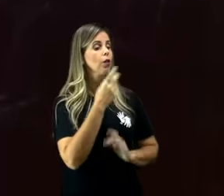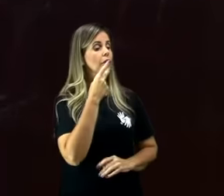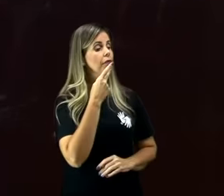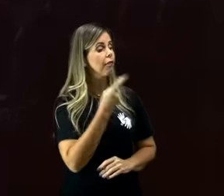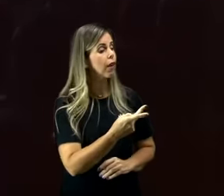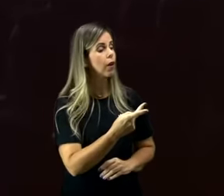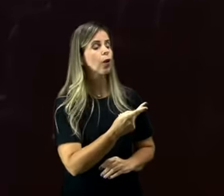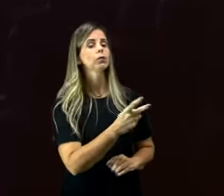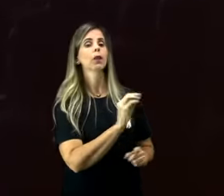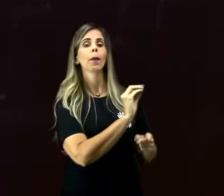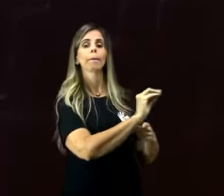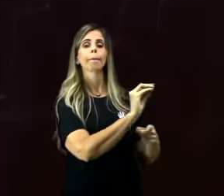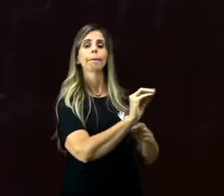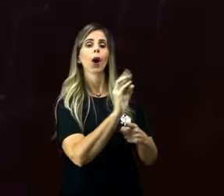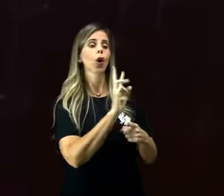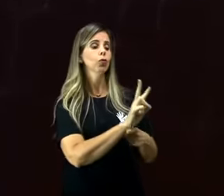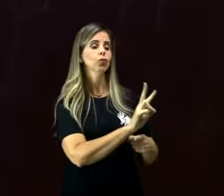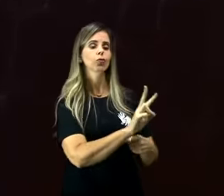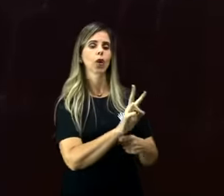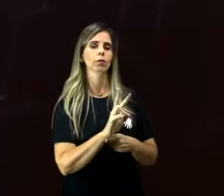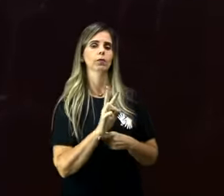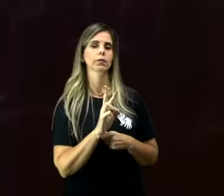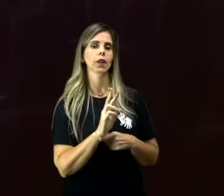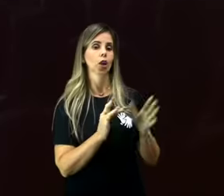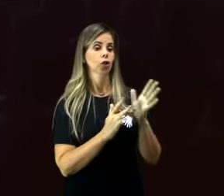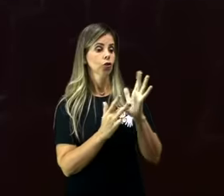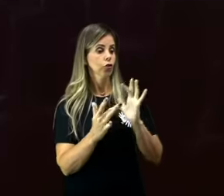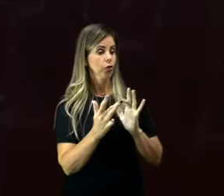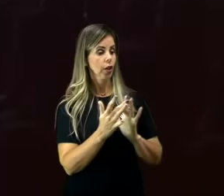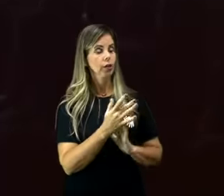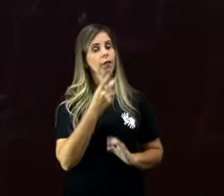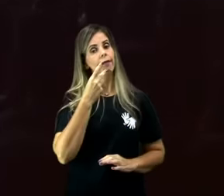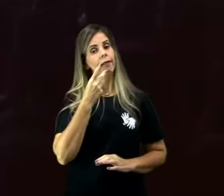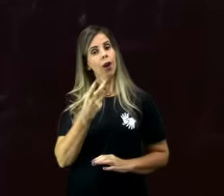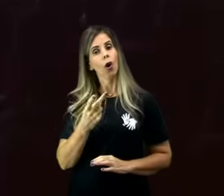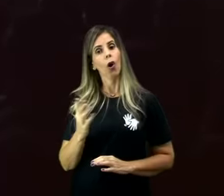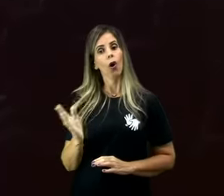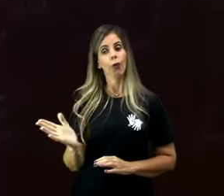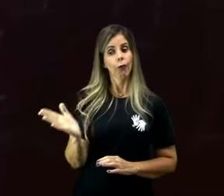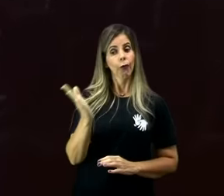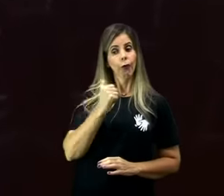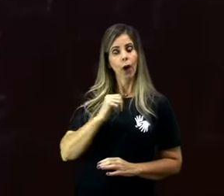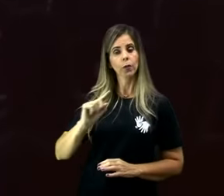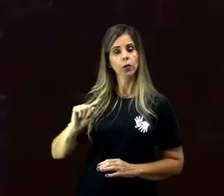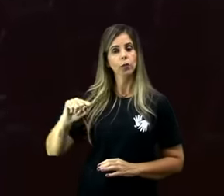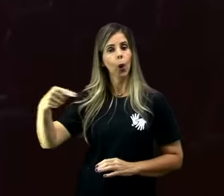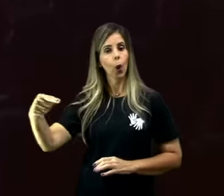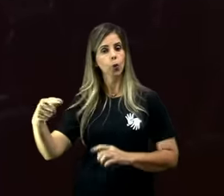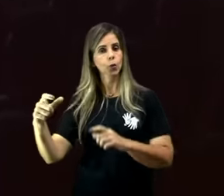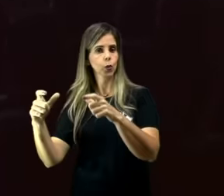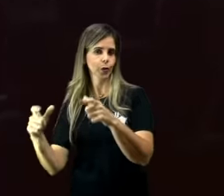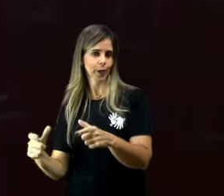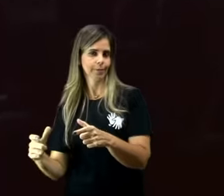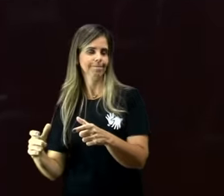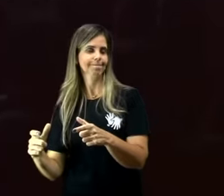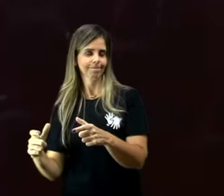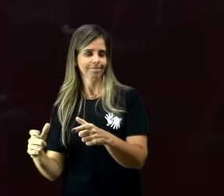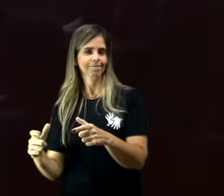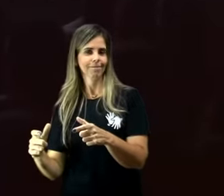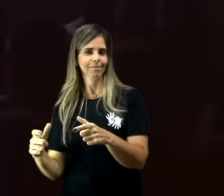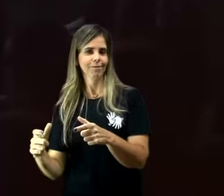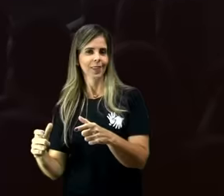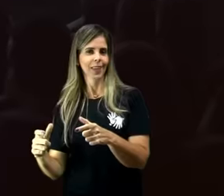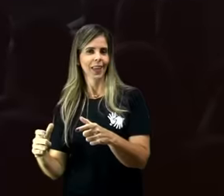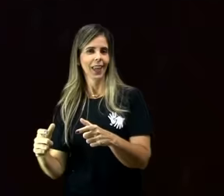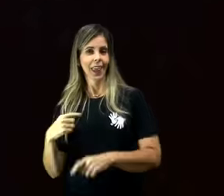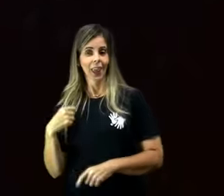Jesus disse, passemos para o outro lado. Guarda isso aqui, nunca mais esquece. O que faz diferença na nossa jornada